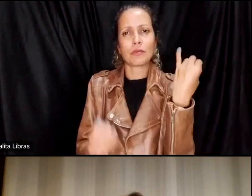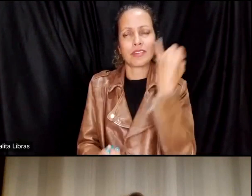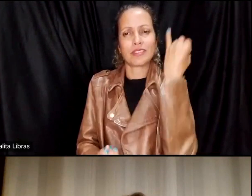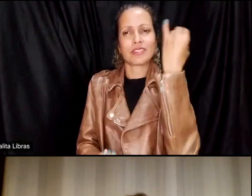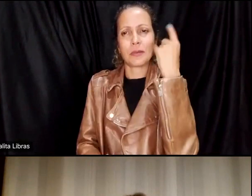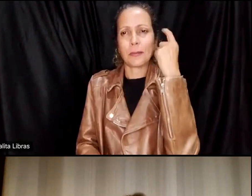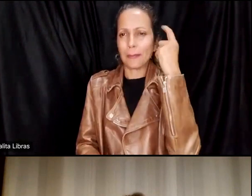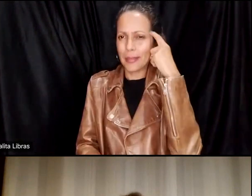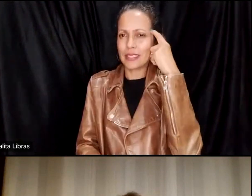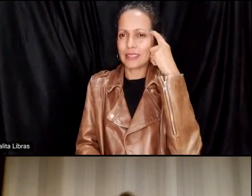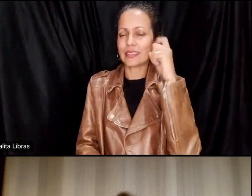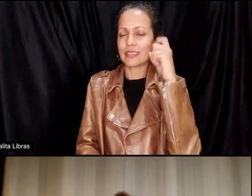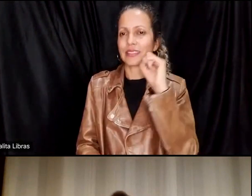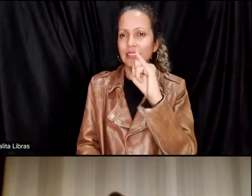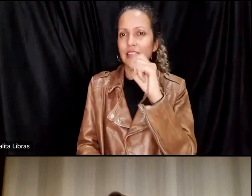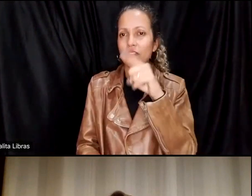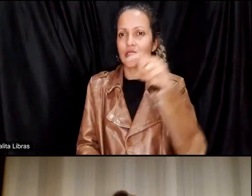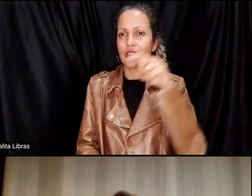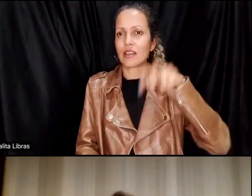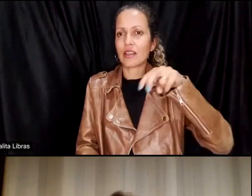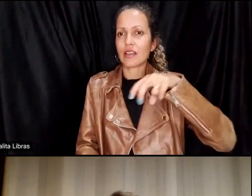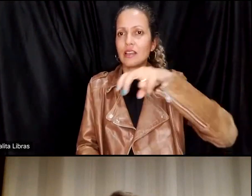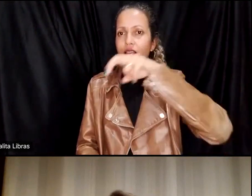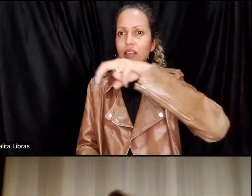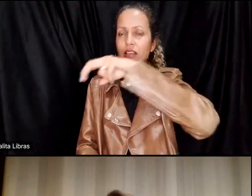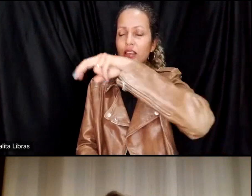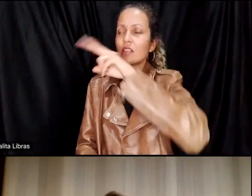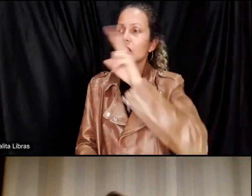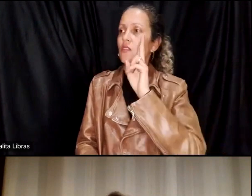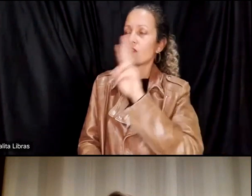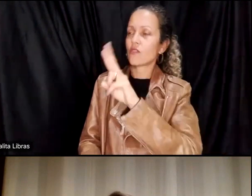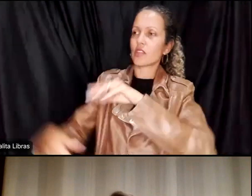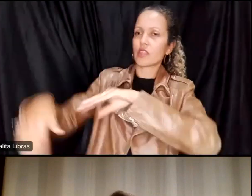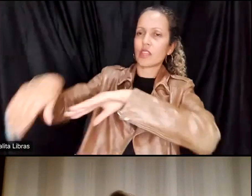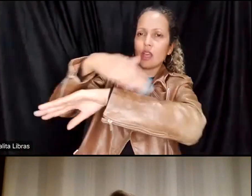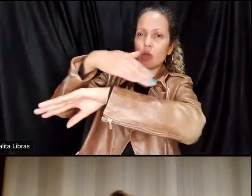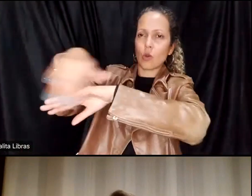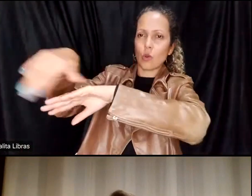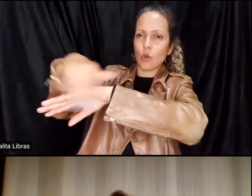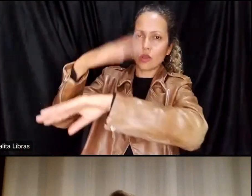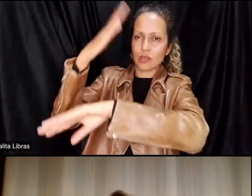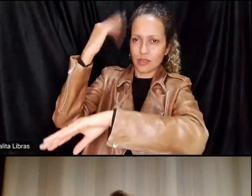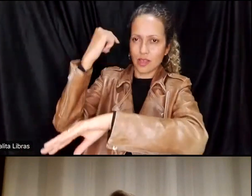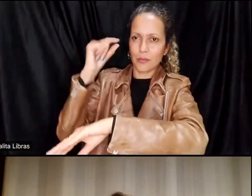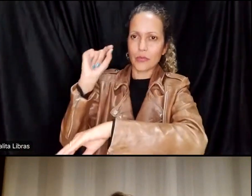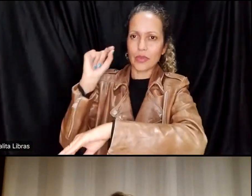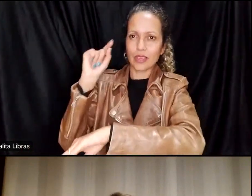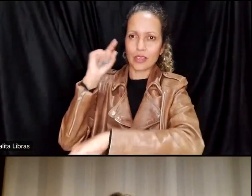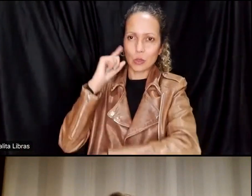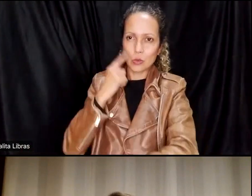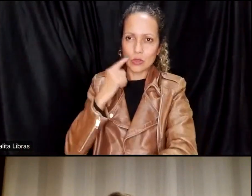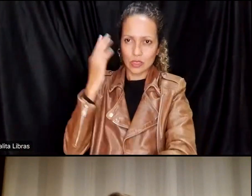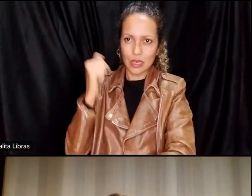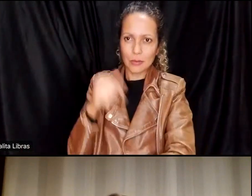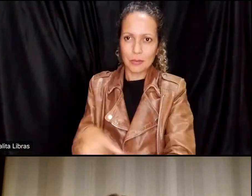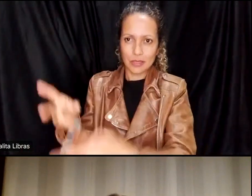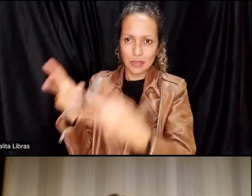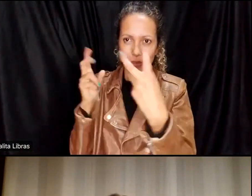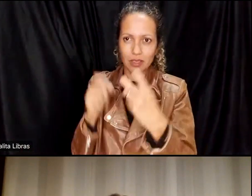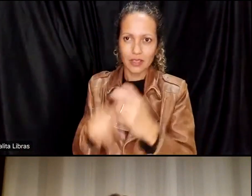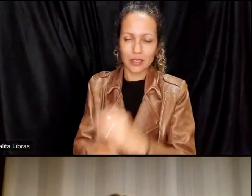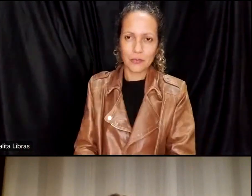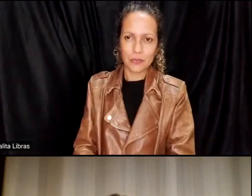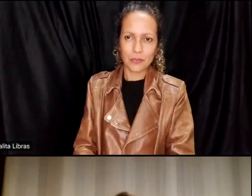pessoas, você sabe quem é surdo? A gente não consegue identificar, né? Você sabe se